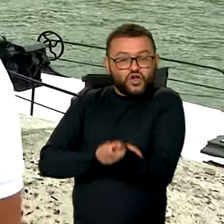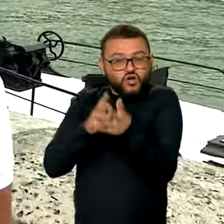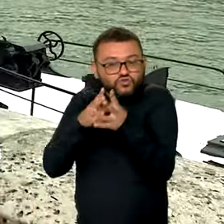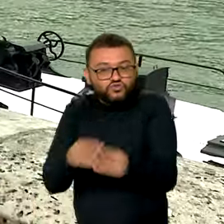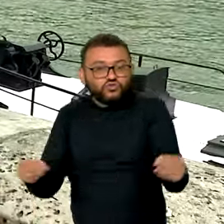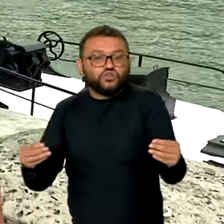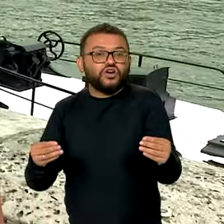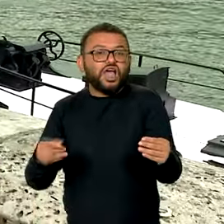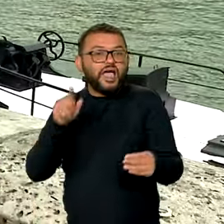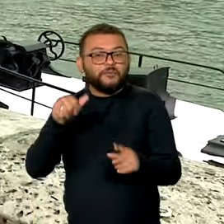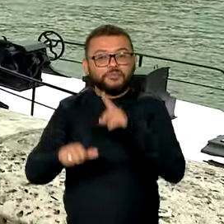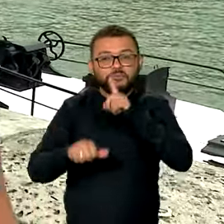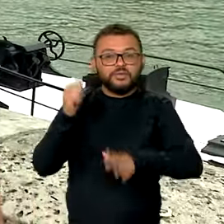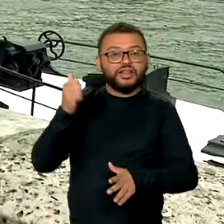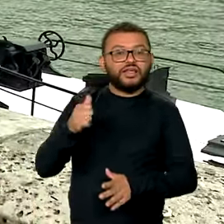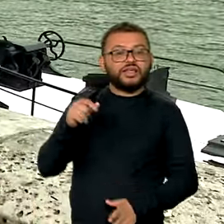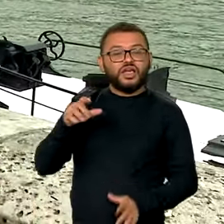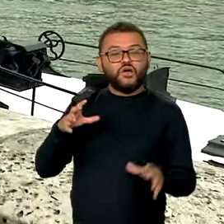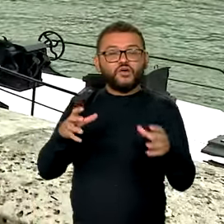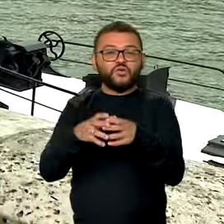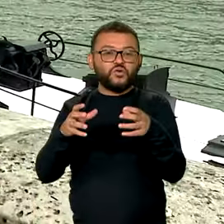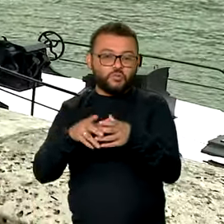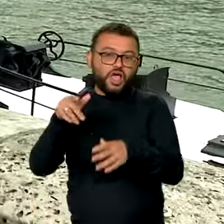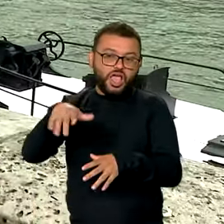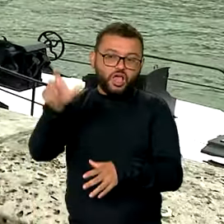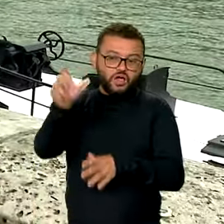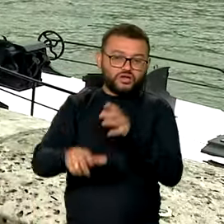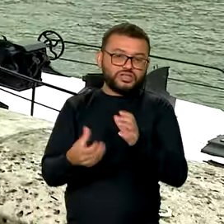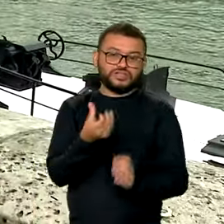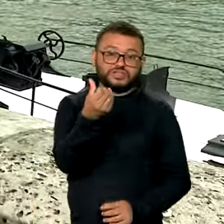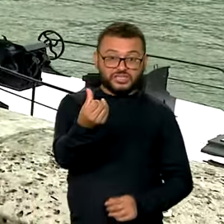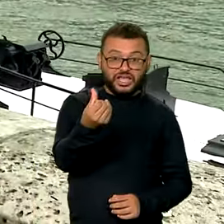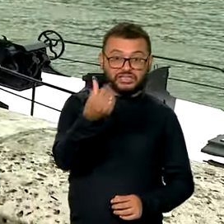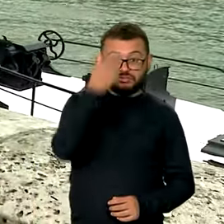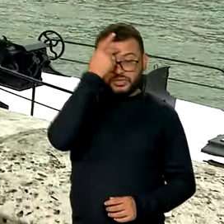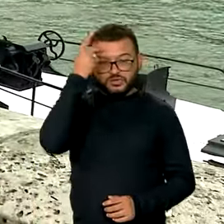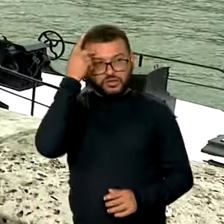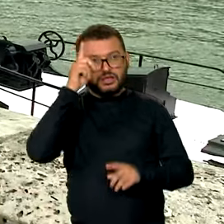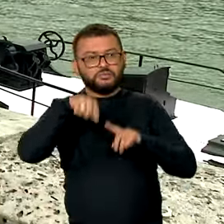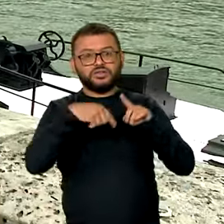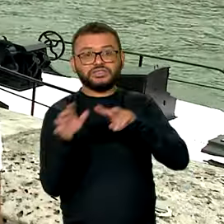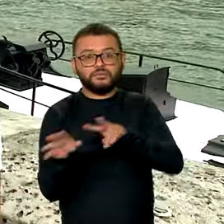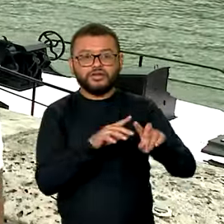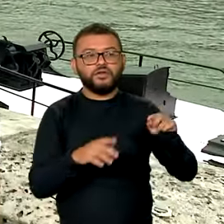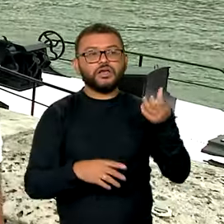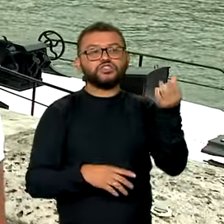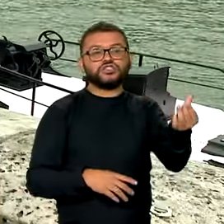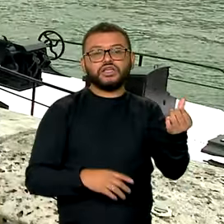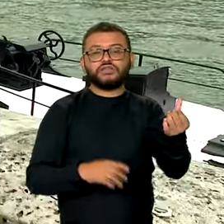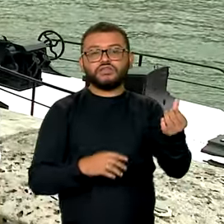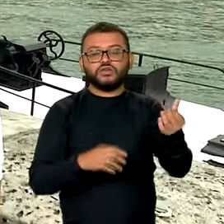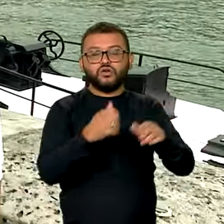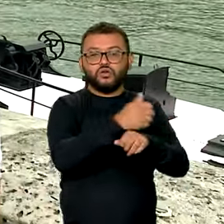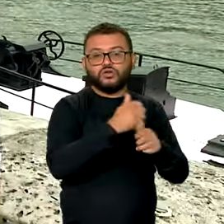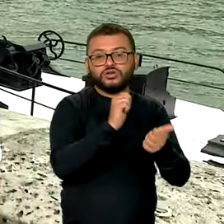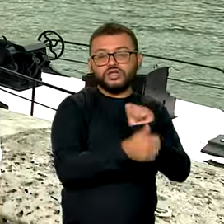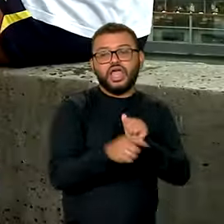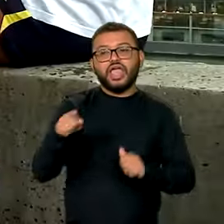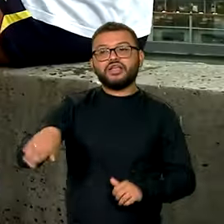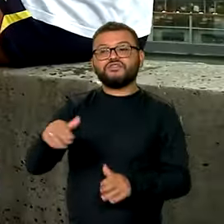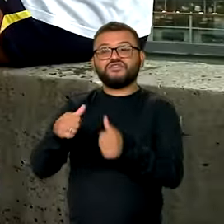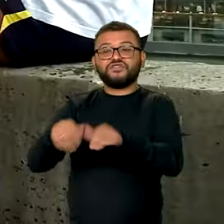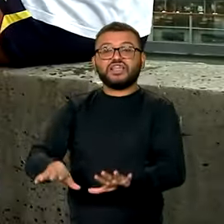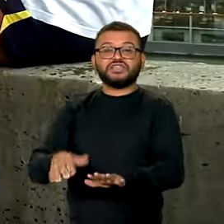que você vai competir. Então a gente está com esse grupo de atletas agora, temos 6 agora, na semana que vem mais 6 atletas. Cada grupo fica aqui em Paris 6